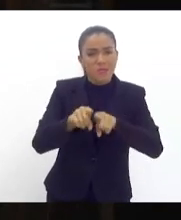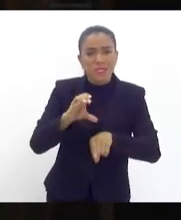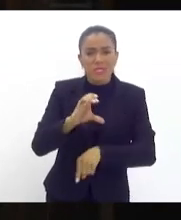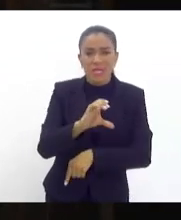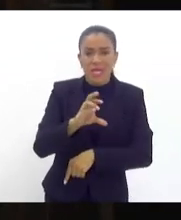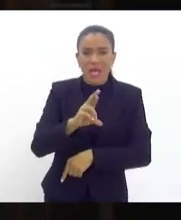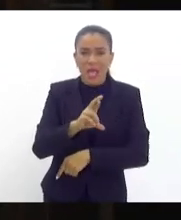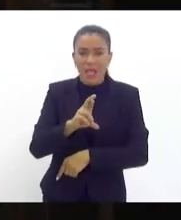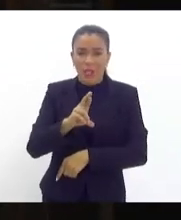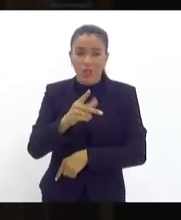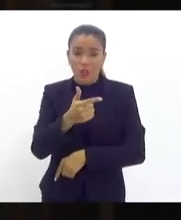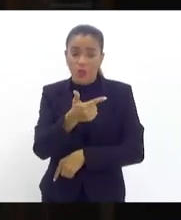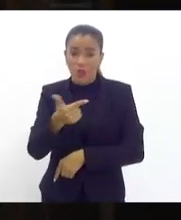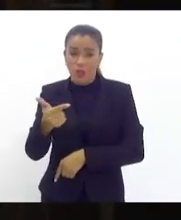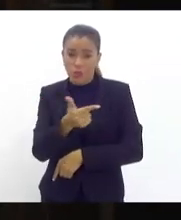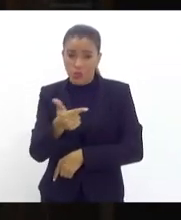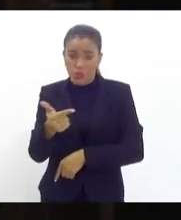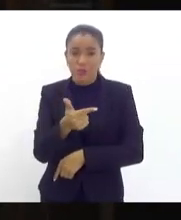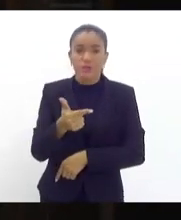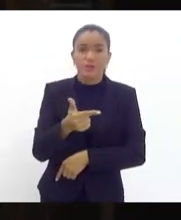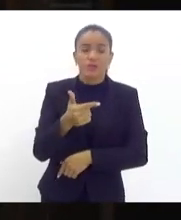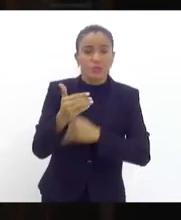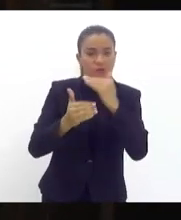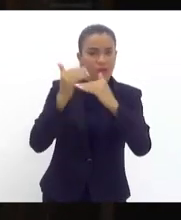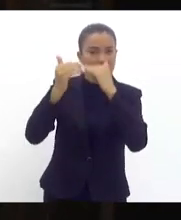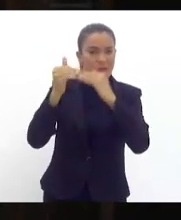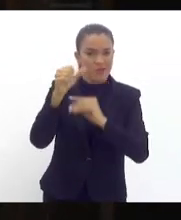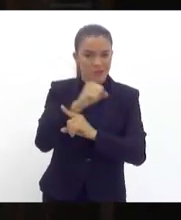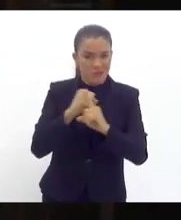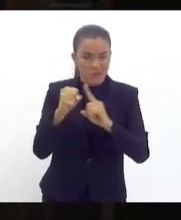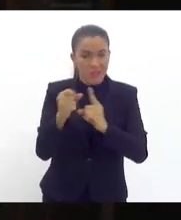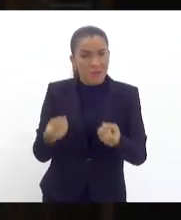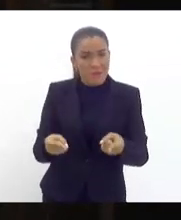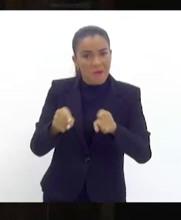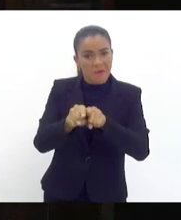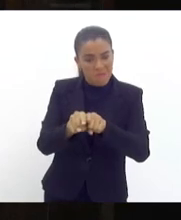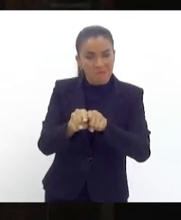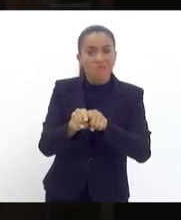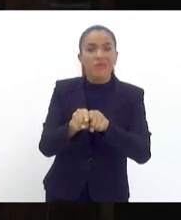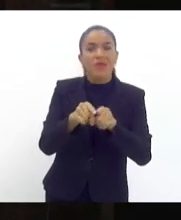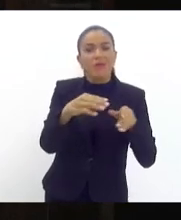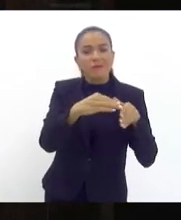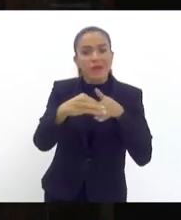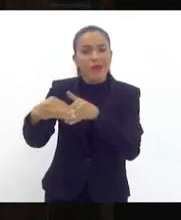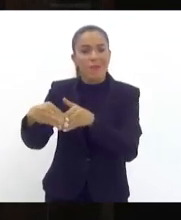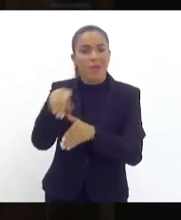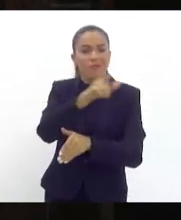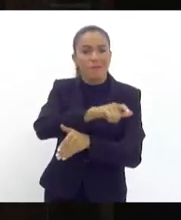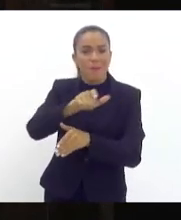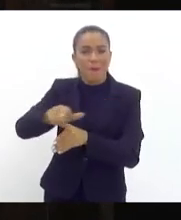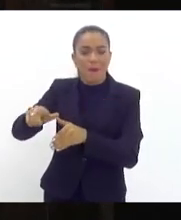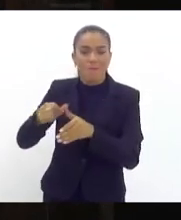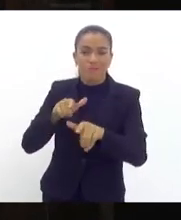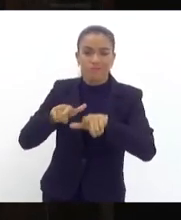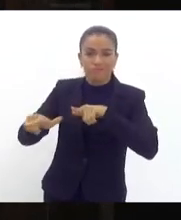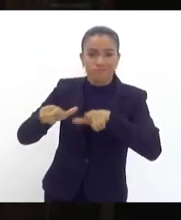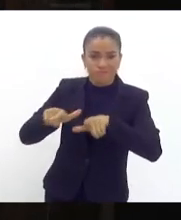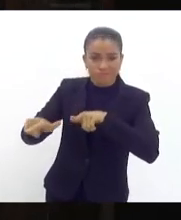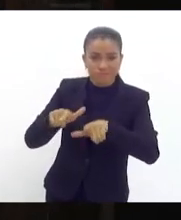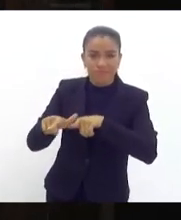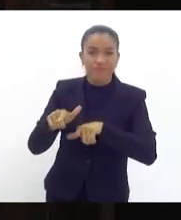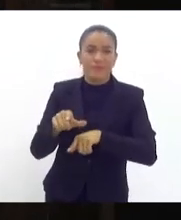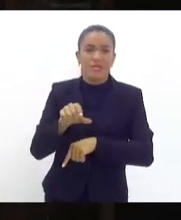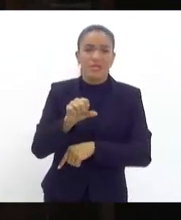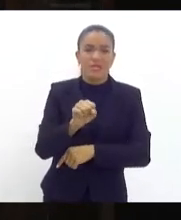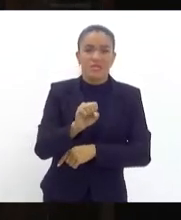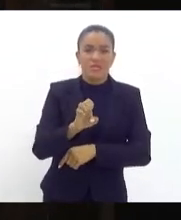cr22 que é da Secretaria das mulheres social que a gente tinha uma parceria que encaminhava para o emprego com o movimento de varreio consesp